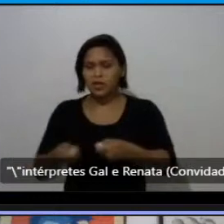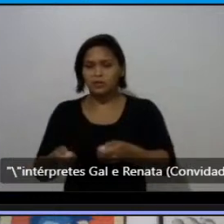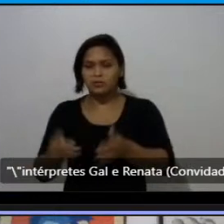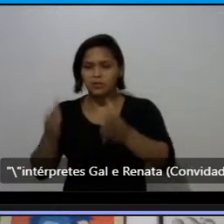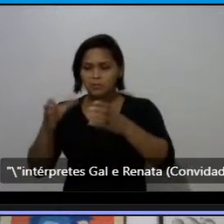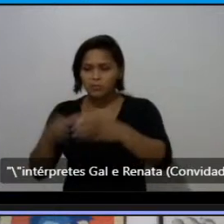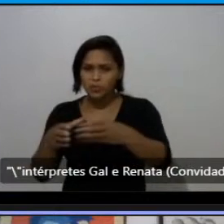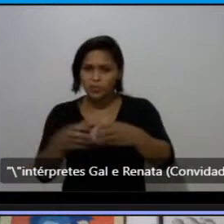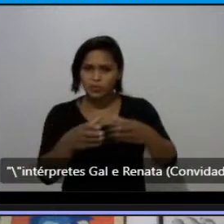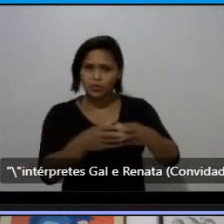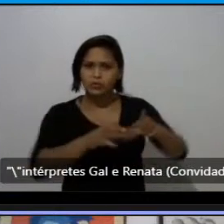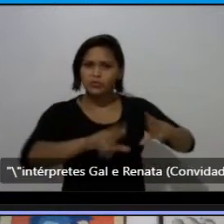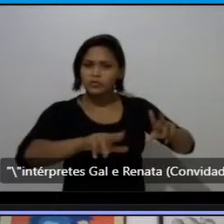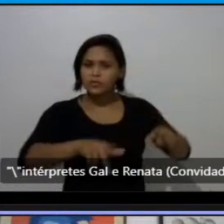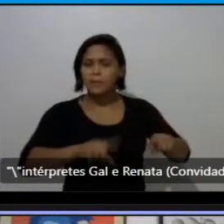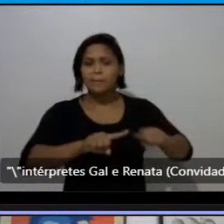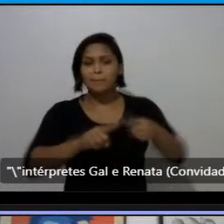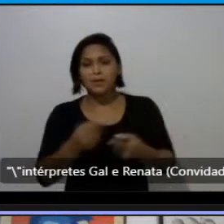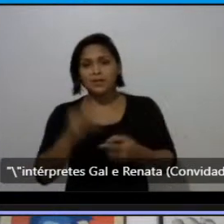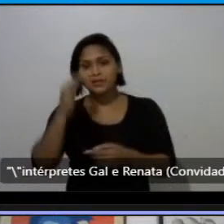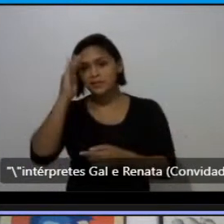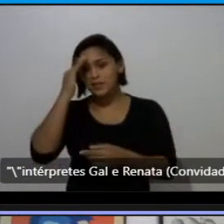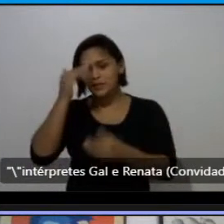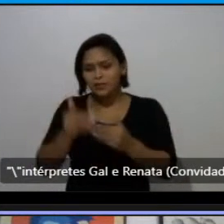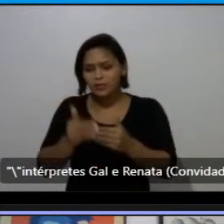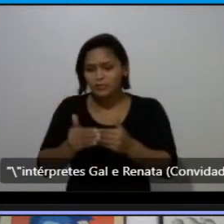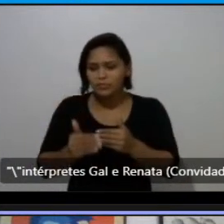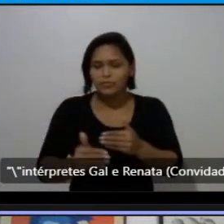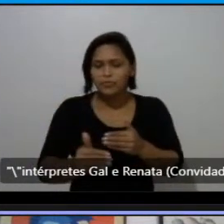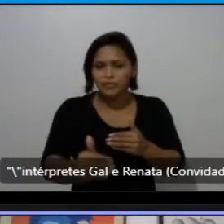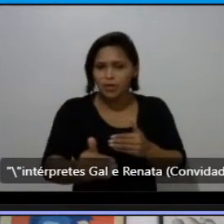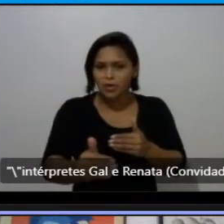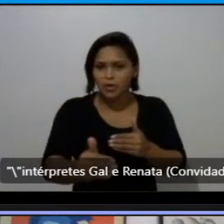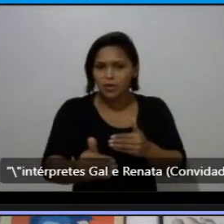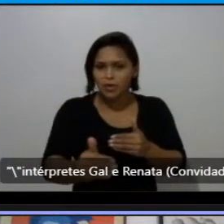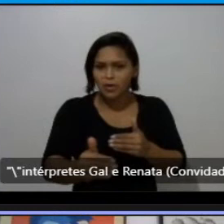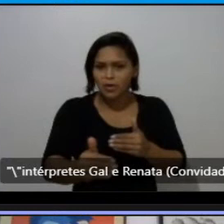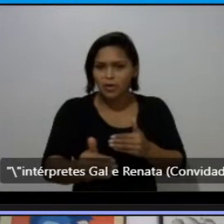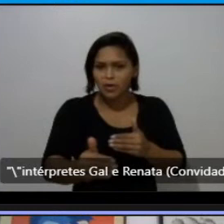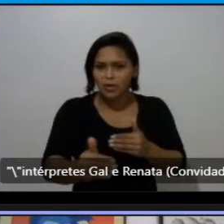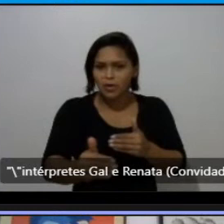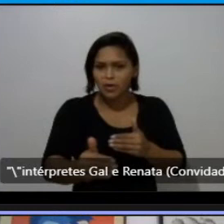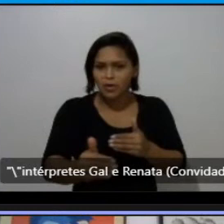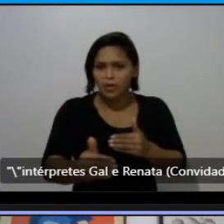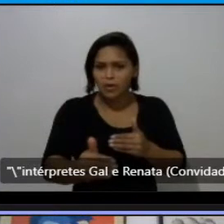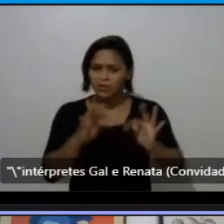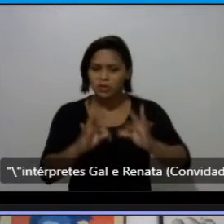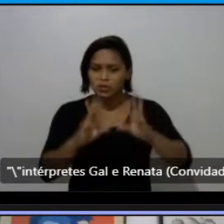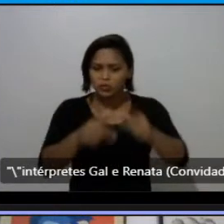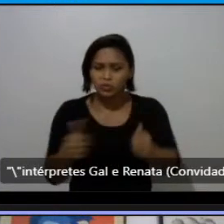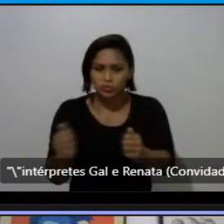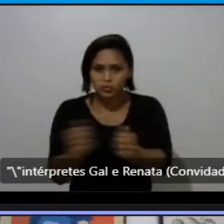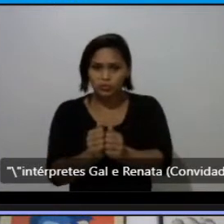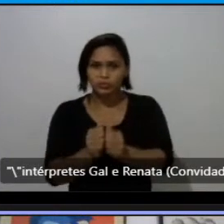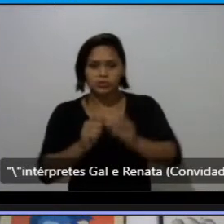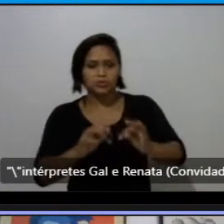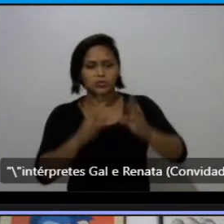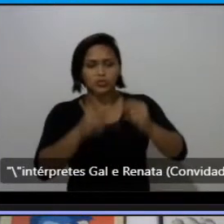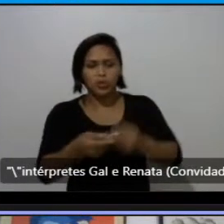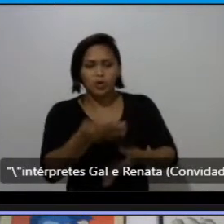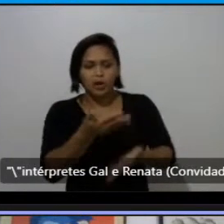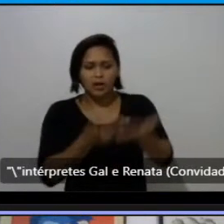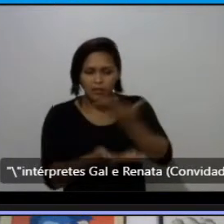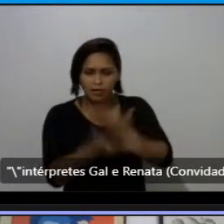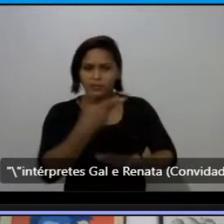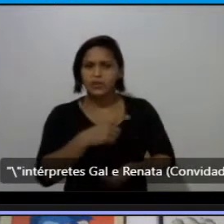demandas, mas entendendo que os processos de expropriação acontecem com todos e todas as relações. Então, a